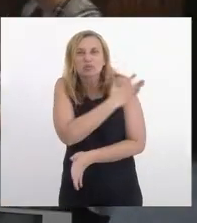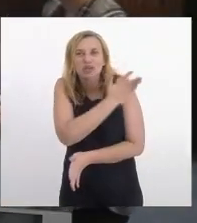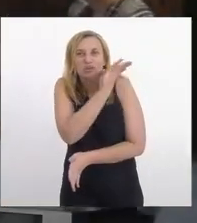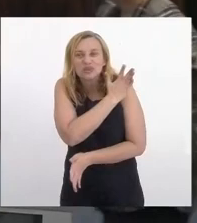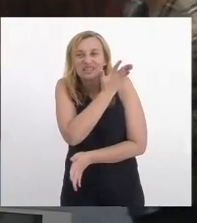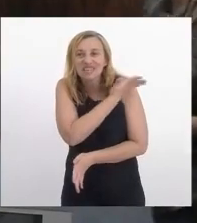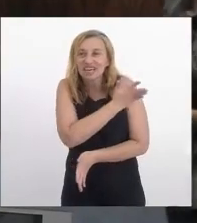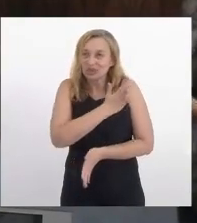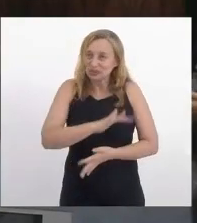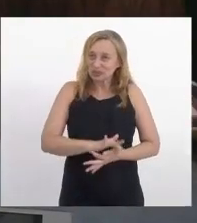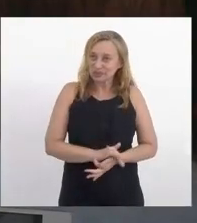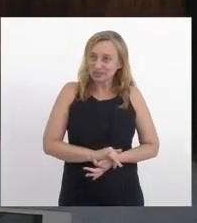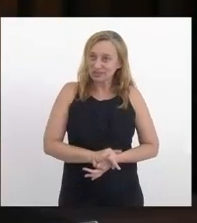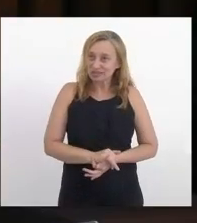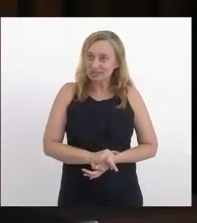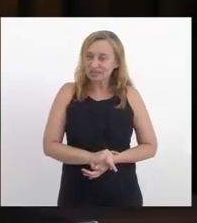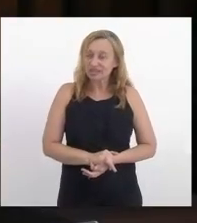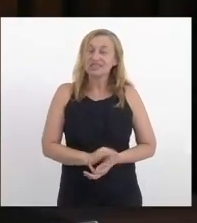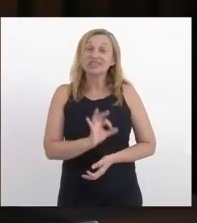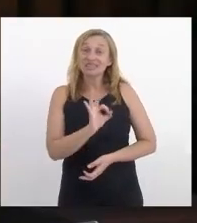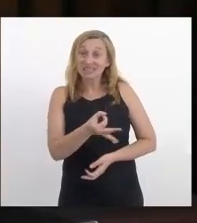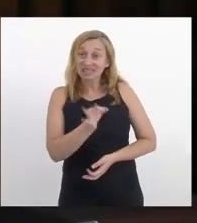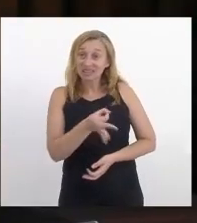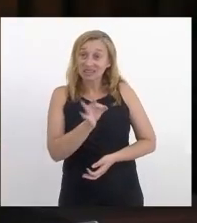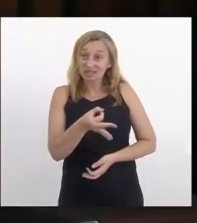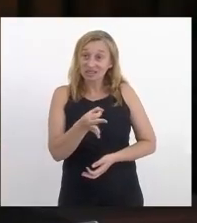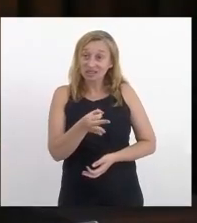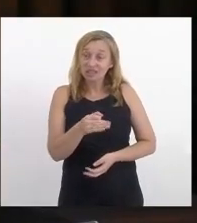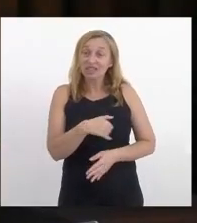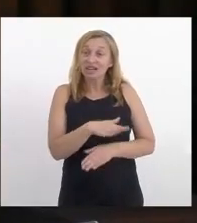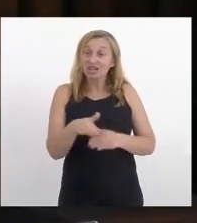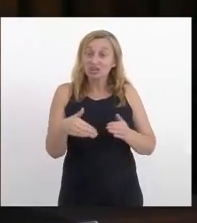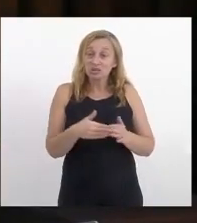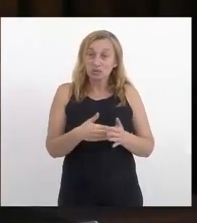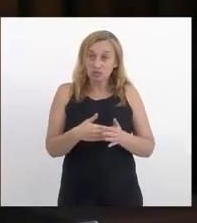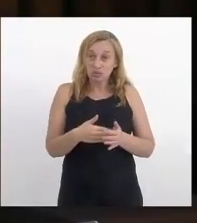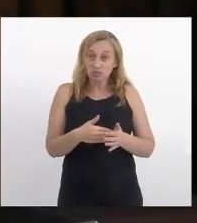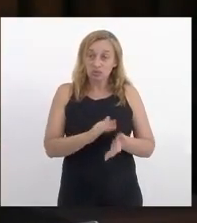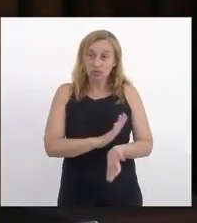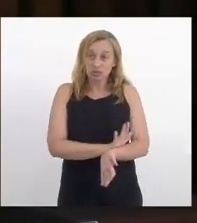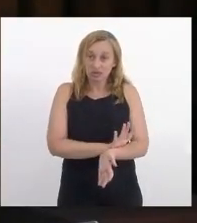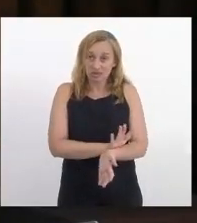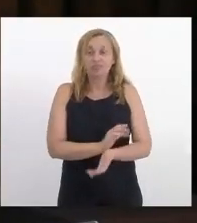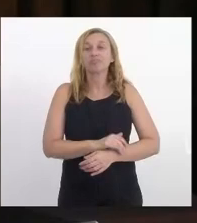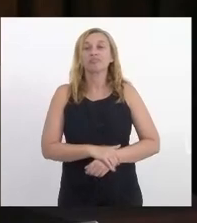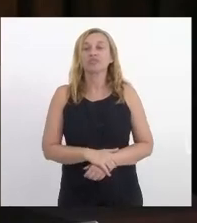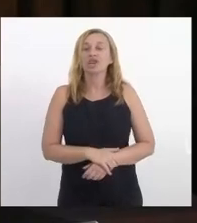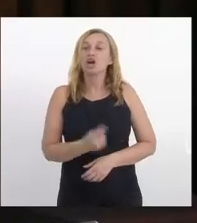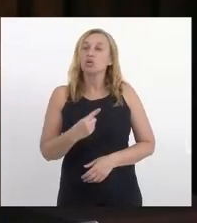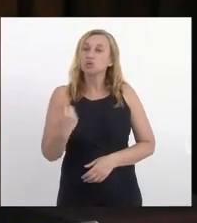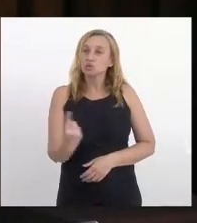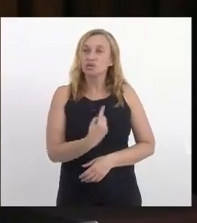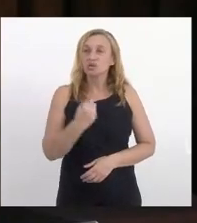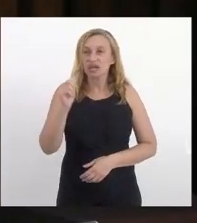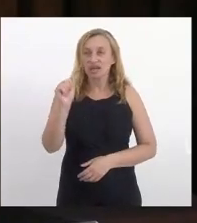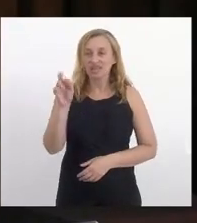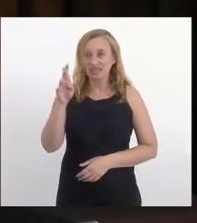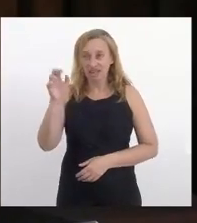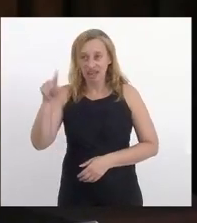preconceitos e exatamente a todas as discriminações. O nosso André